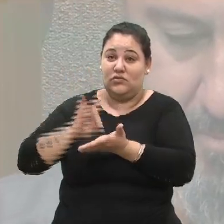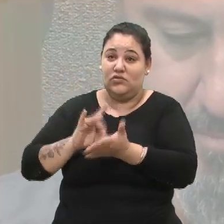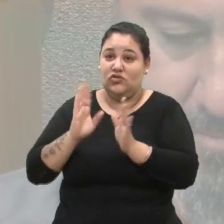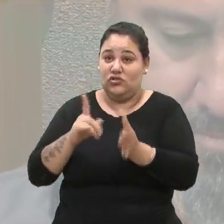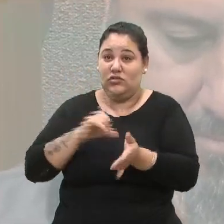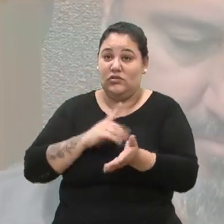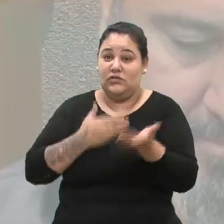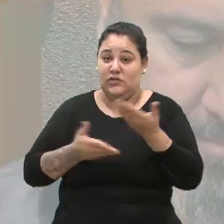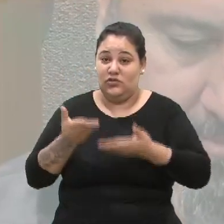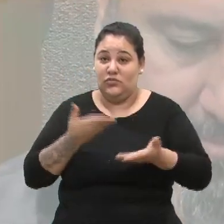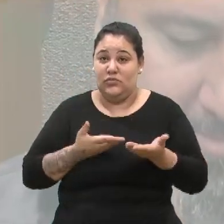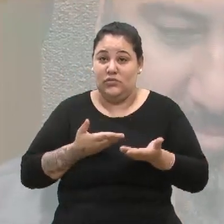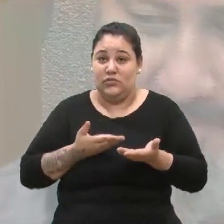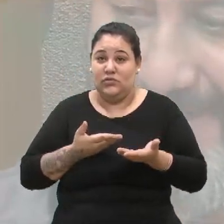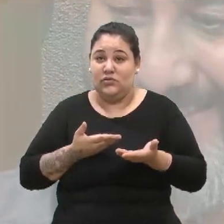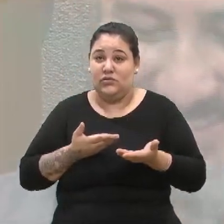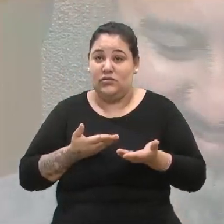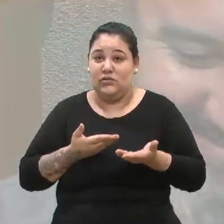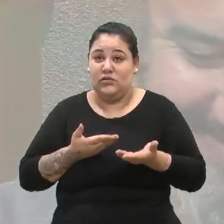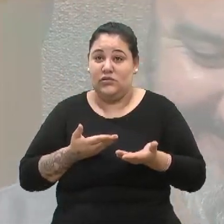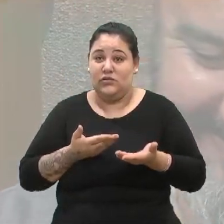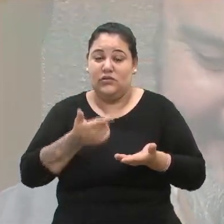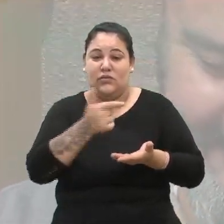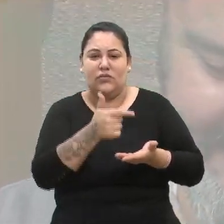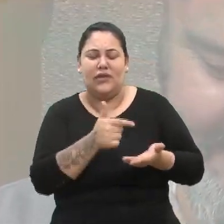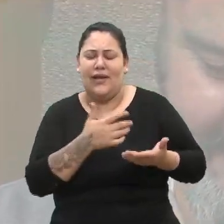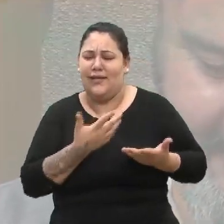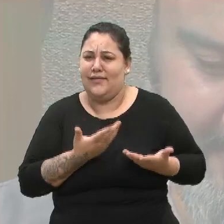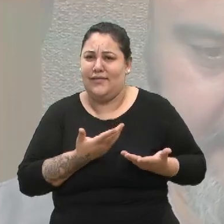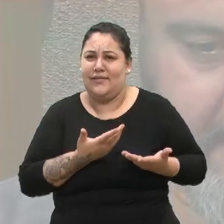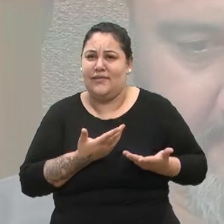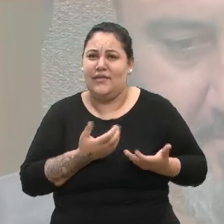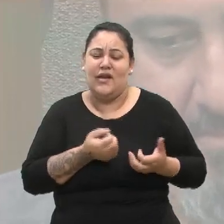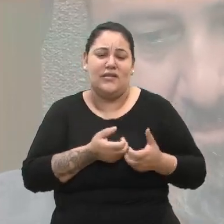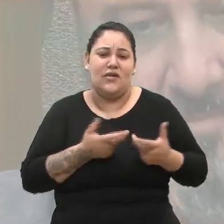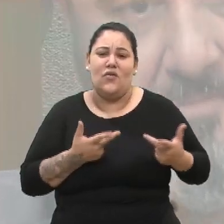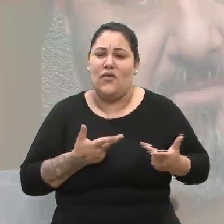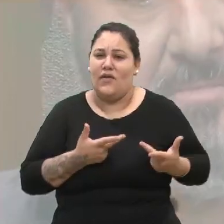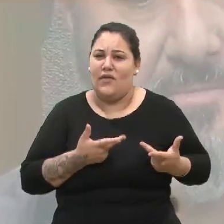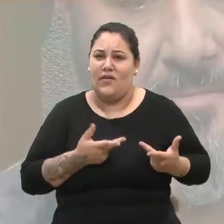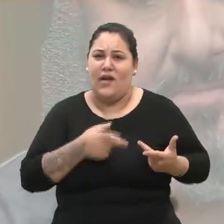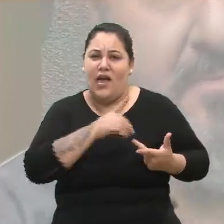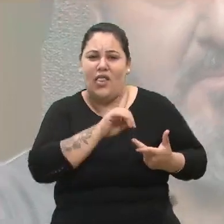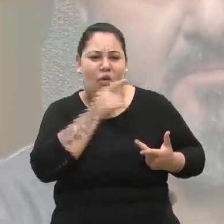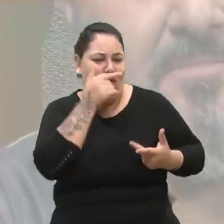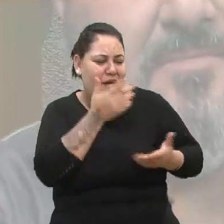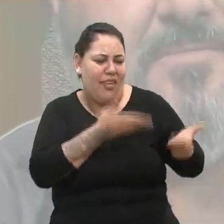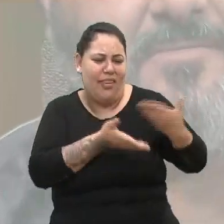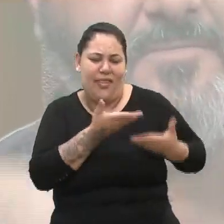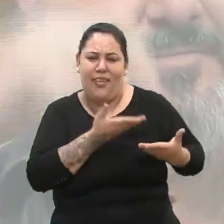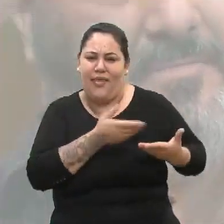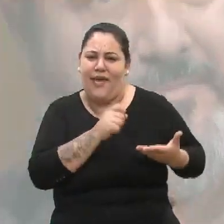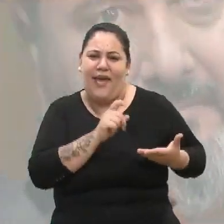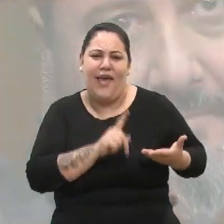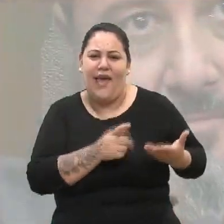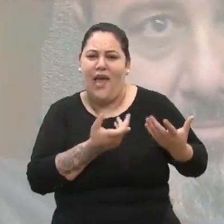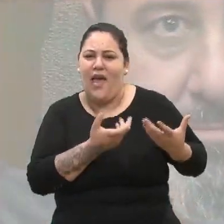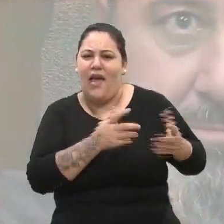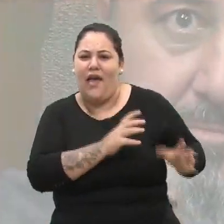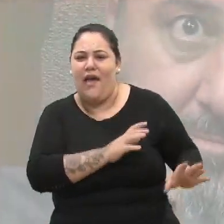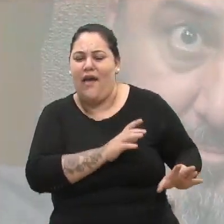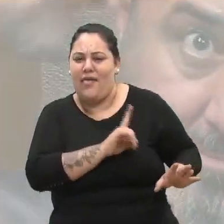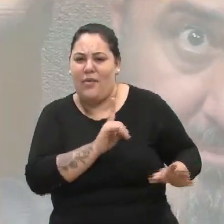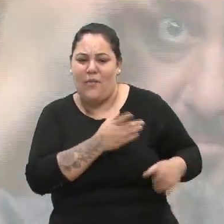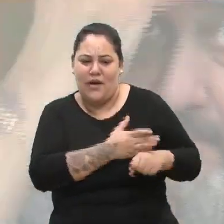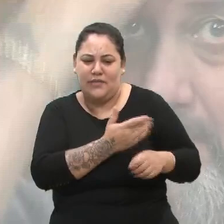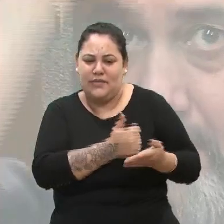atendimento. Então não existe essa situação de que não vai atender oposição ou situação, porque nós